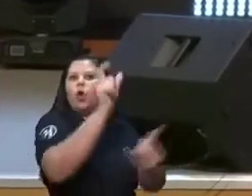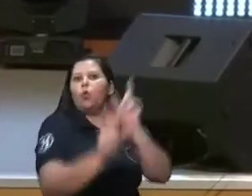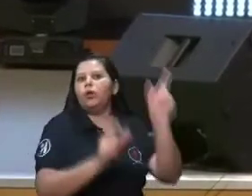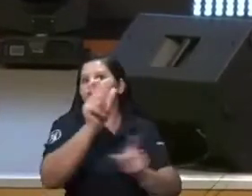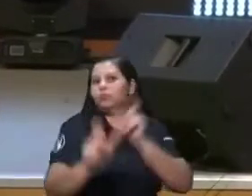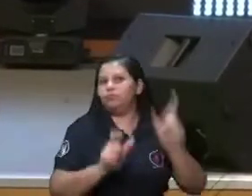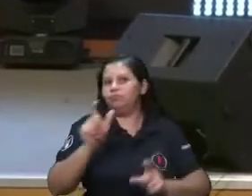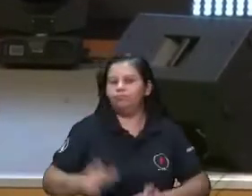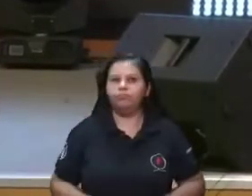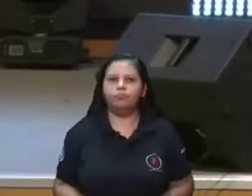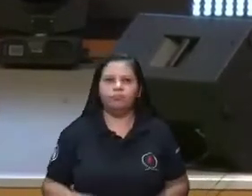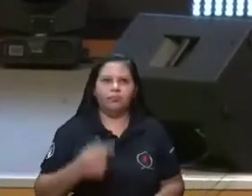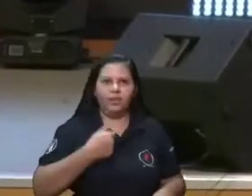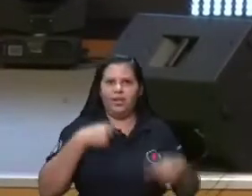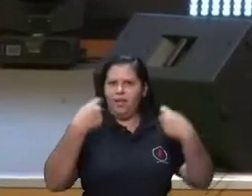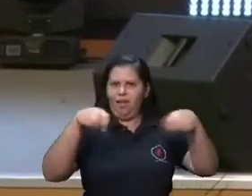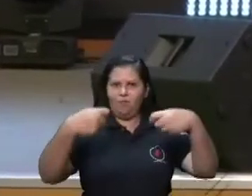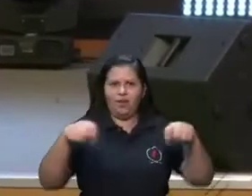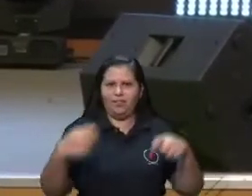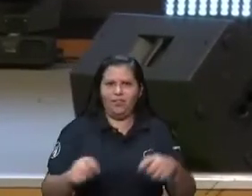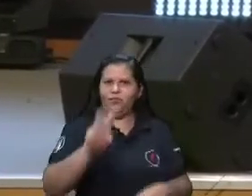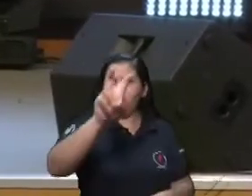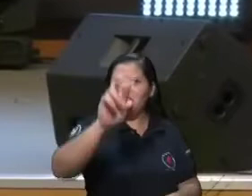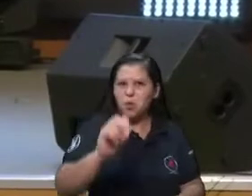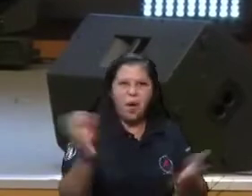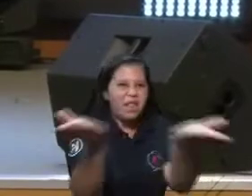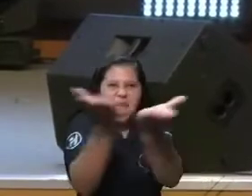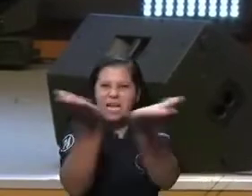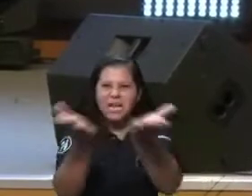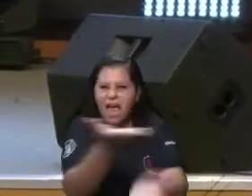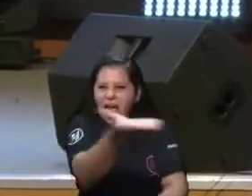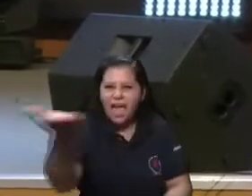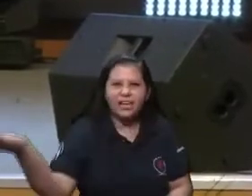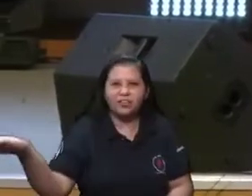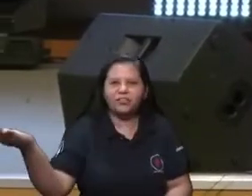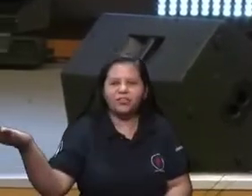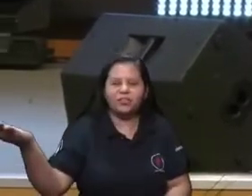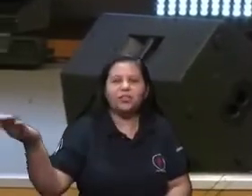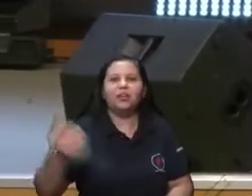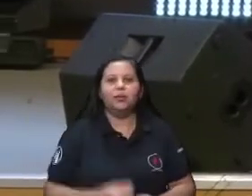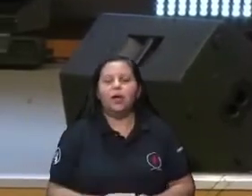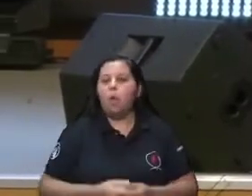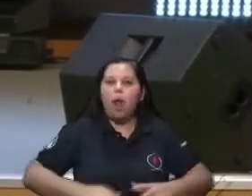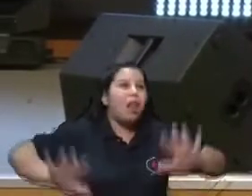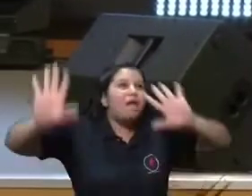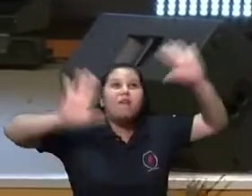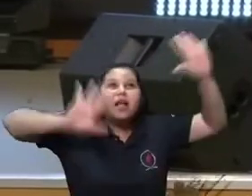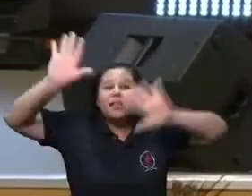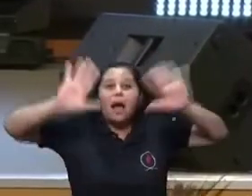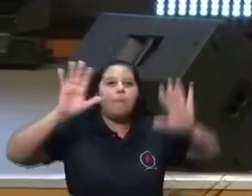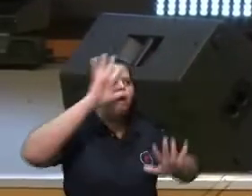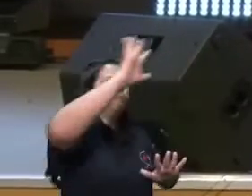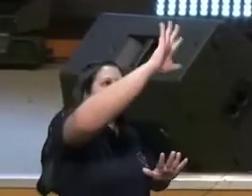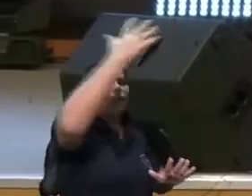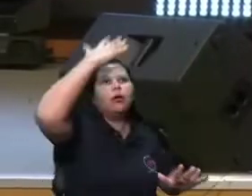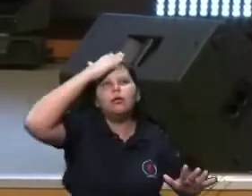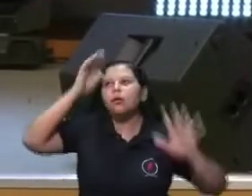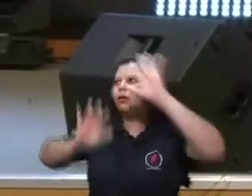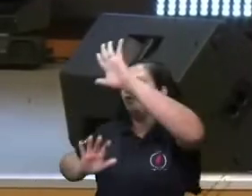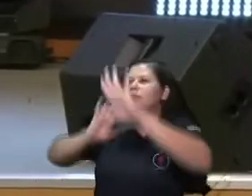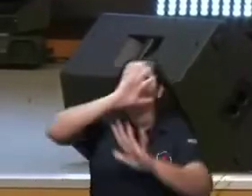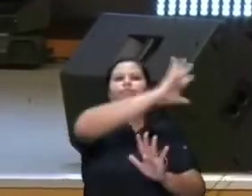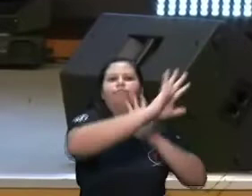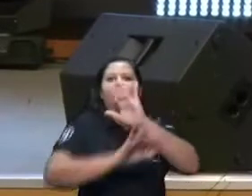Eu preciso de pelo menos uns 50 crentes cheios do Espírito Santo para levantar a mão em direção a alguém à direita ou